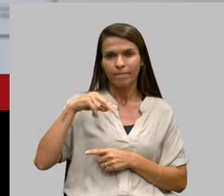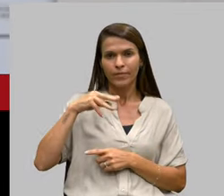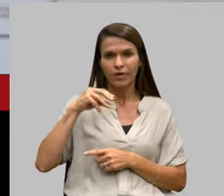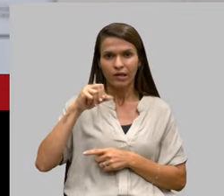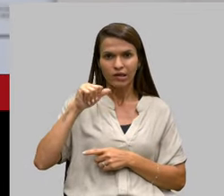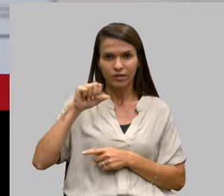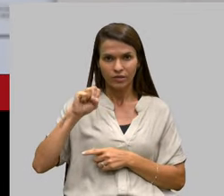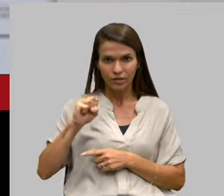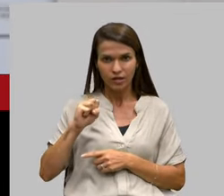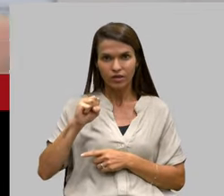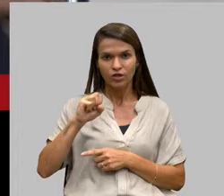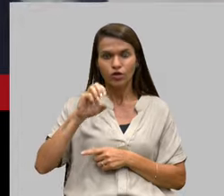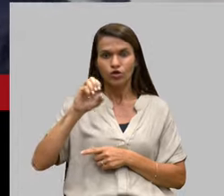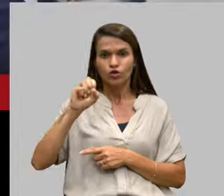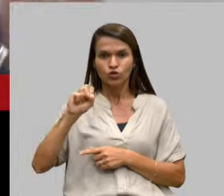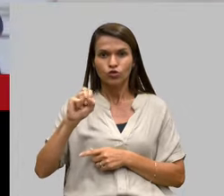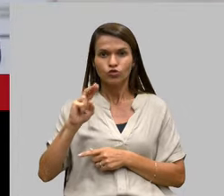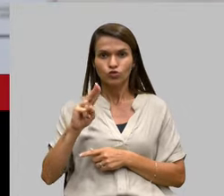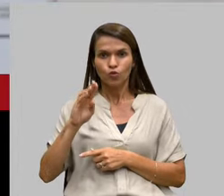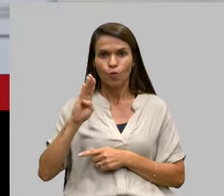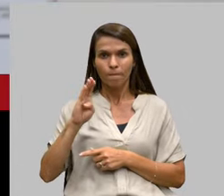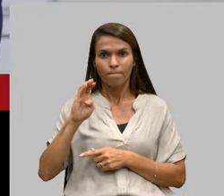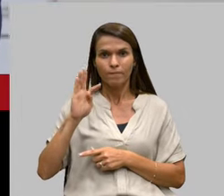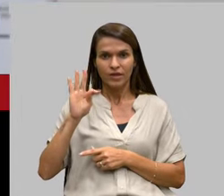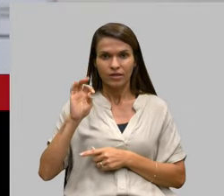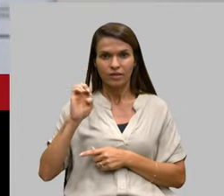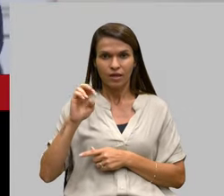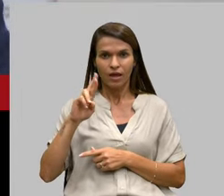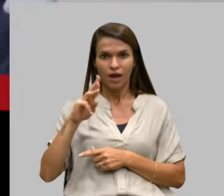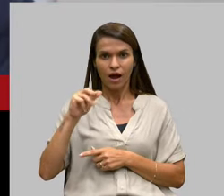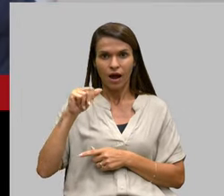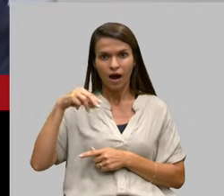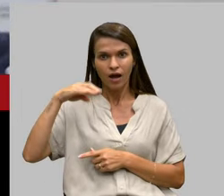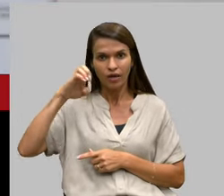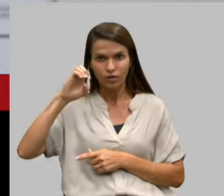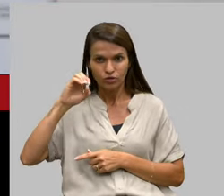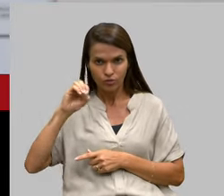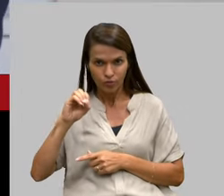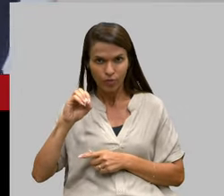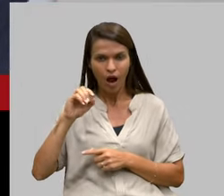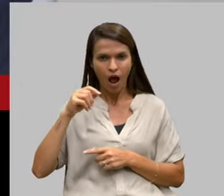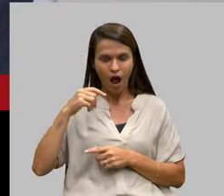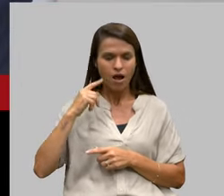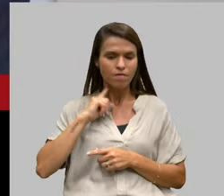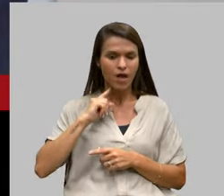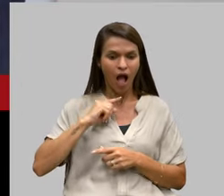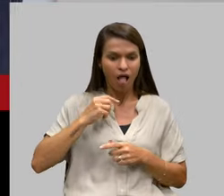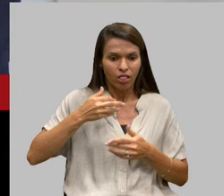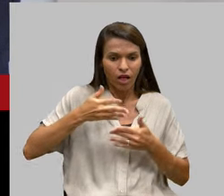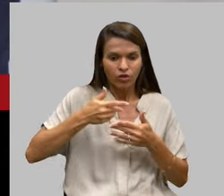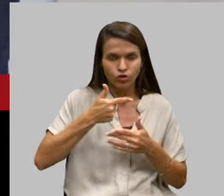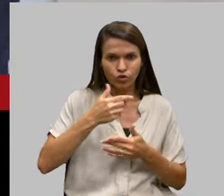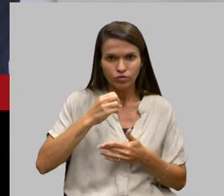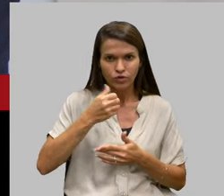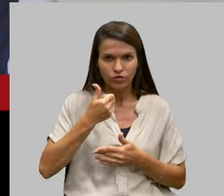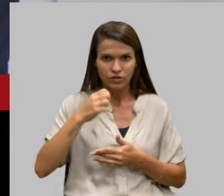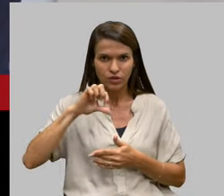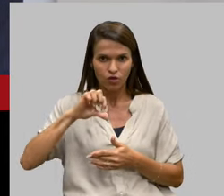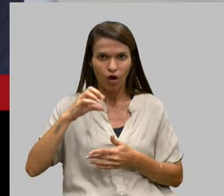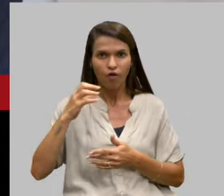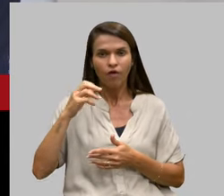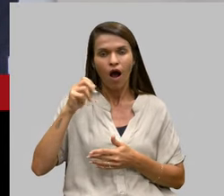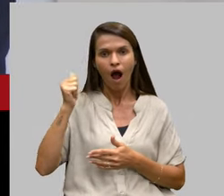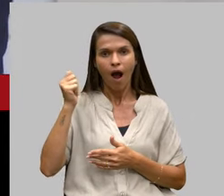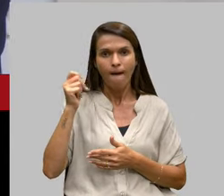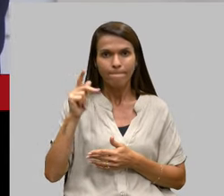nosso Mineiro de subterrâneo aqui em Minas Gerais é muito comum ele até 2019 se aposentava com 15 anos de tempo de